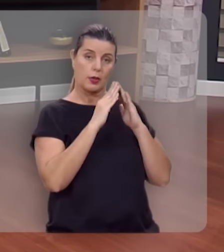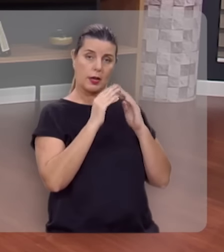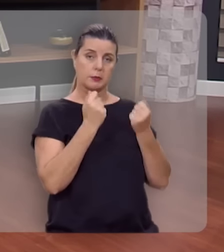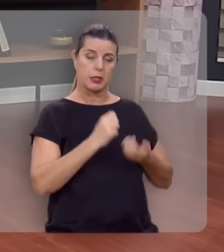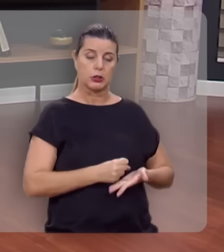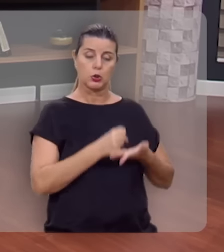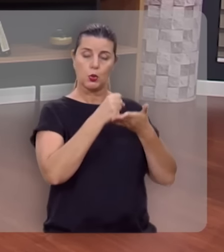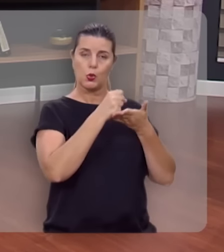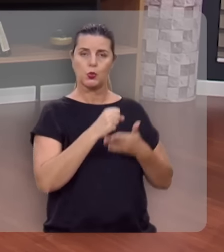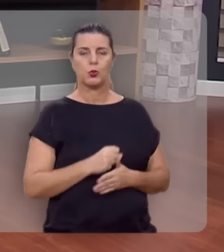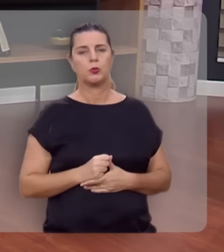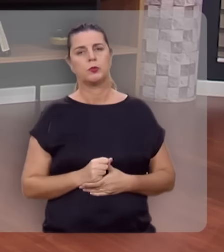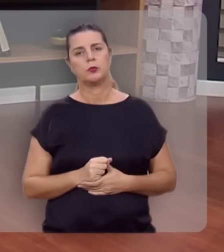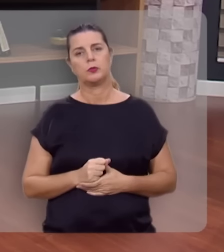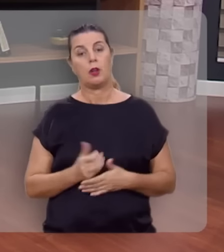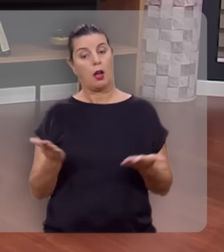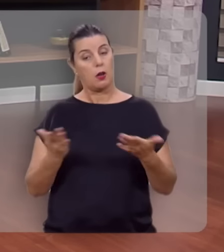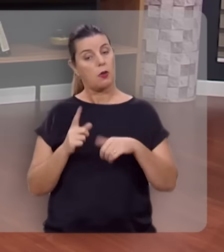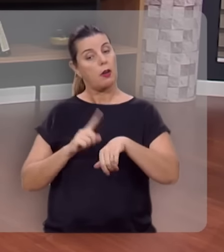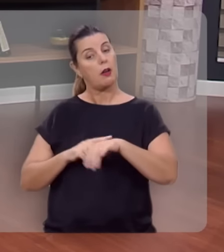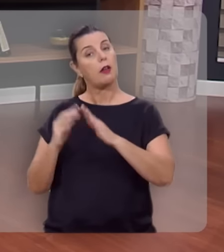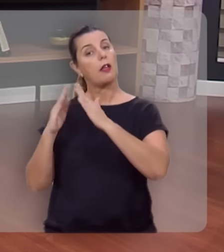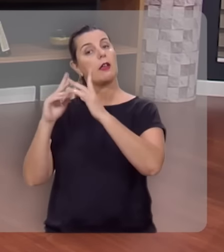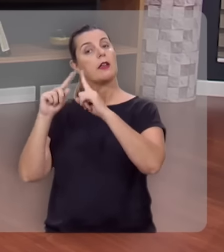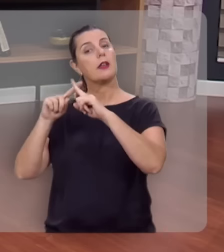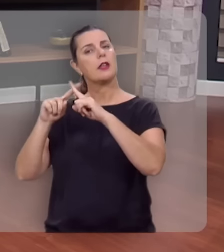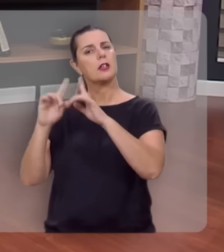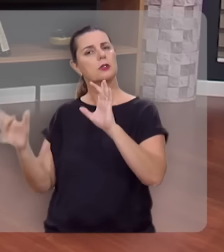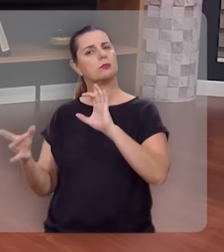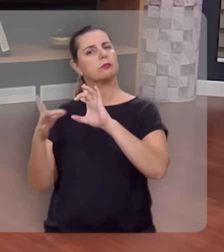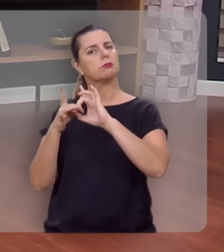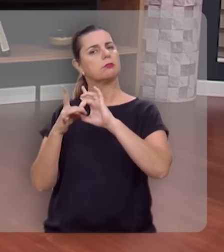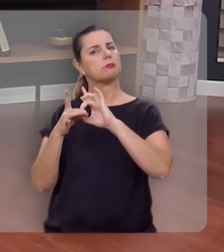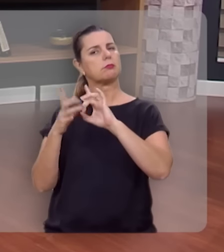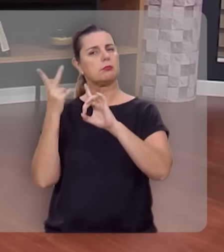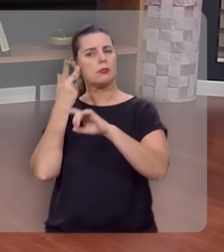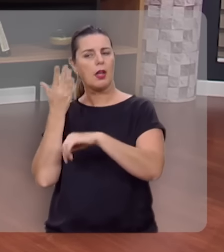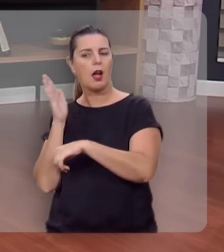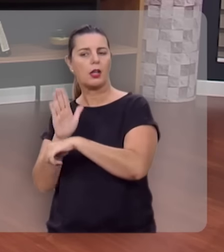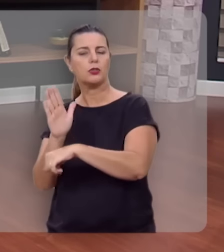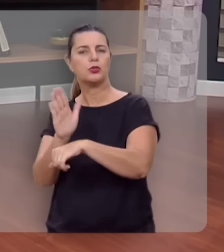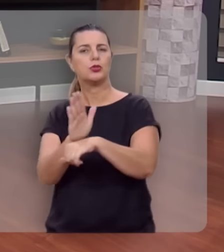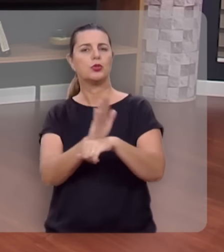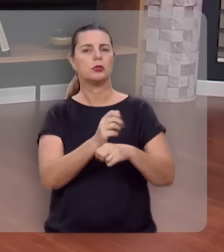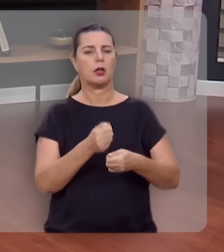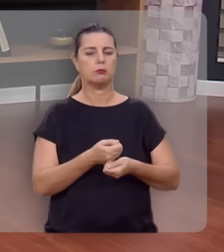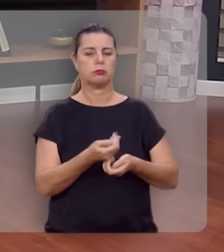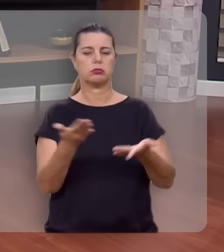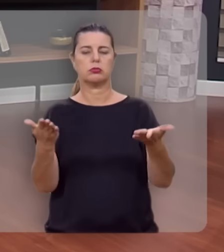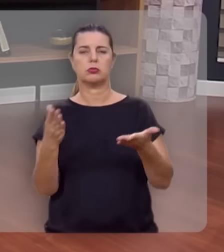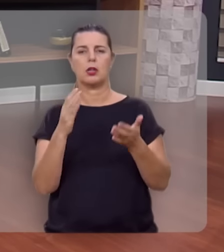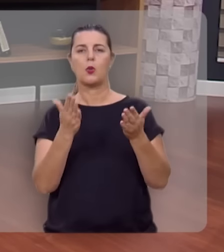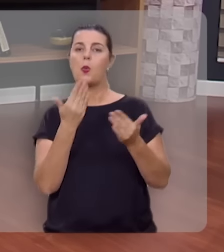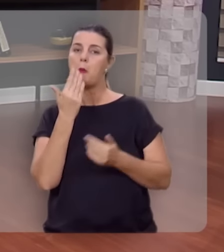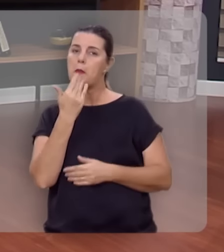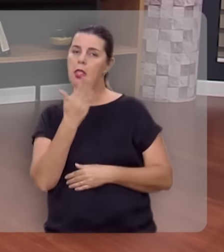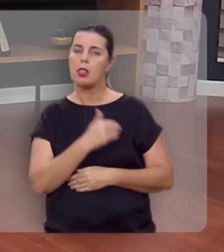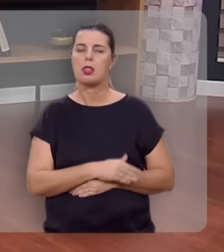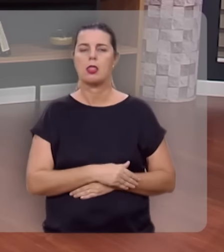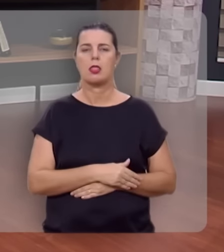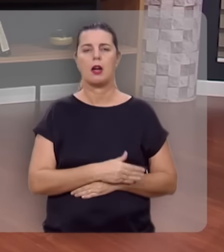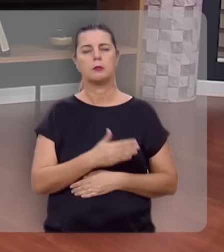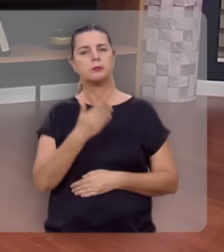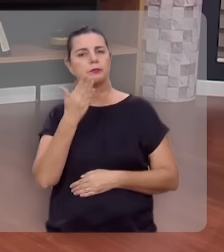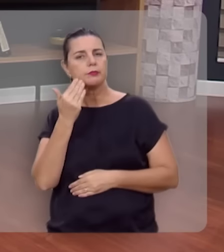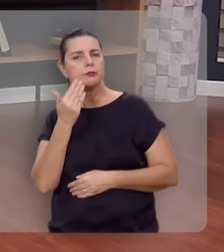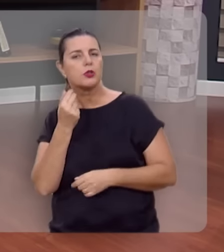está precisando de socorro. É hora das igrejas se unirem para ajudarem, distribuindo cestas